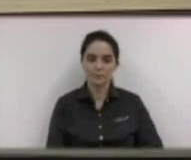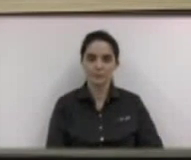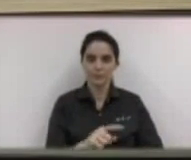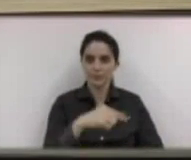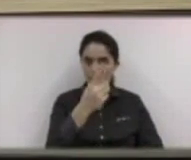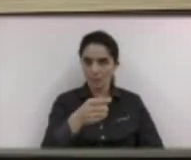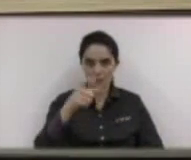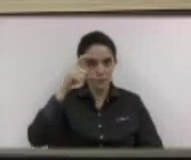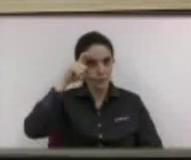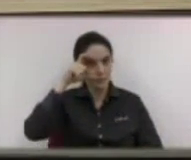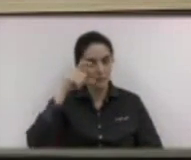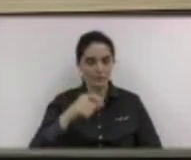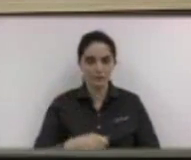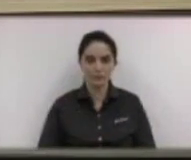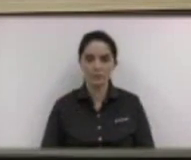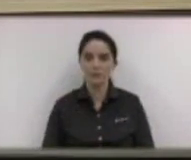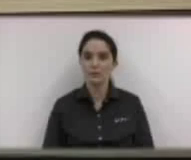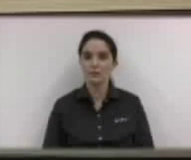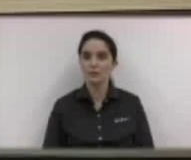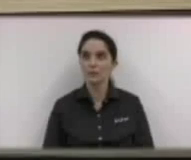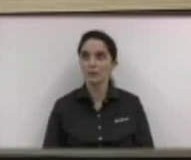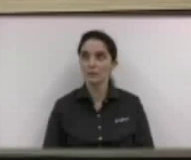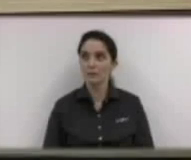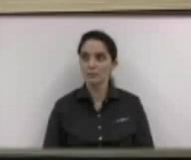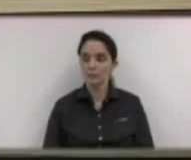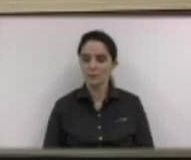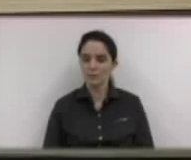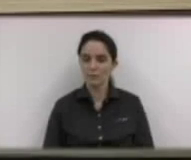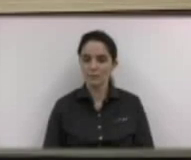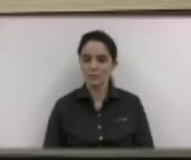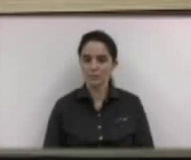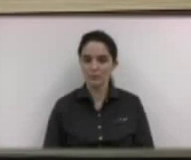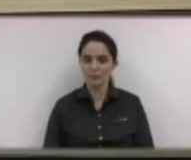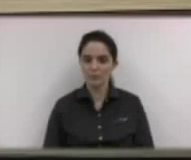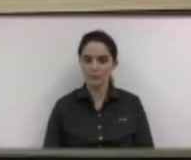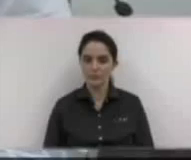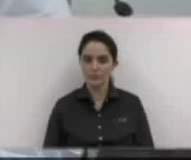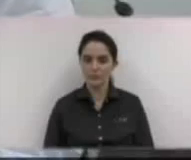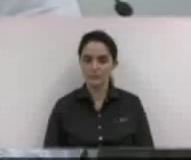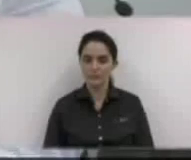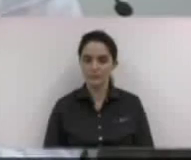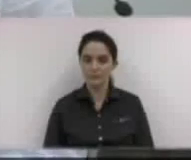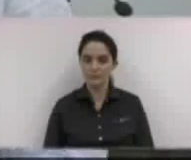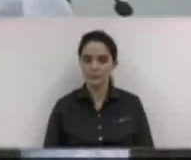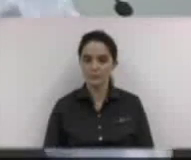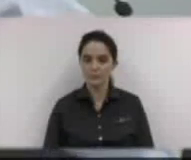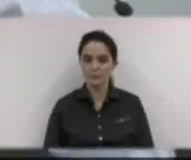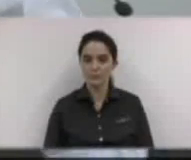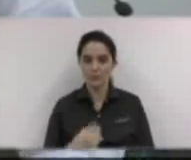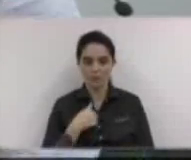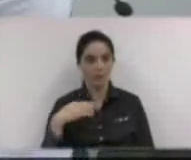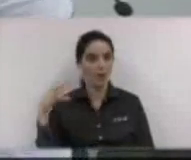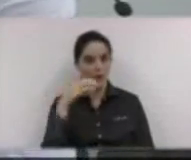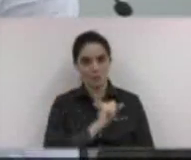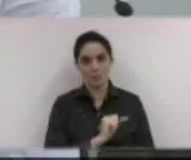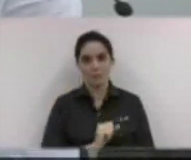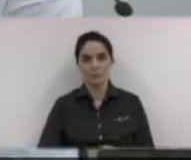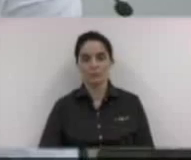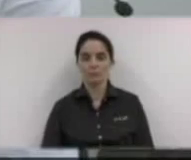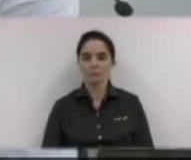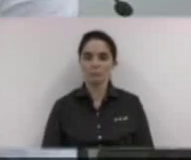depois o Farid. Questão de ordem, silêncio. O Zé está bravo aqui. Senhor presidente, Nobres Faro, você, rápido. Eu só